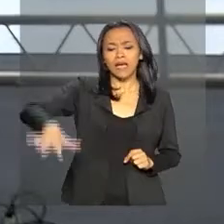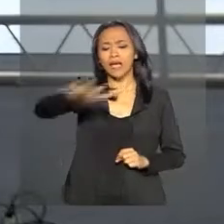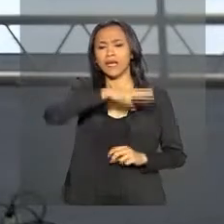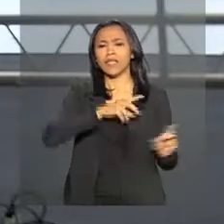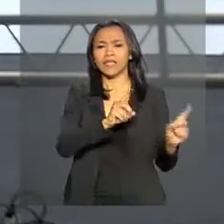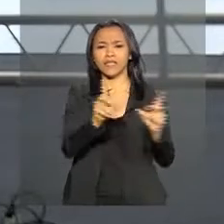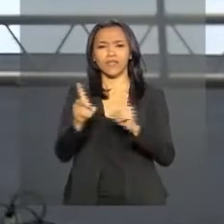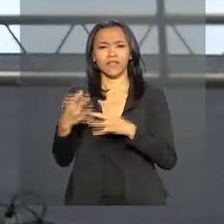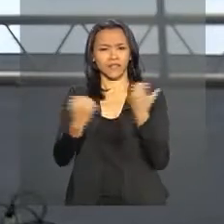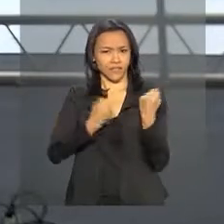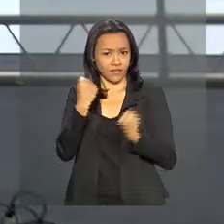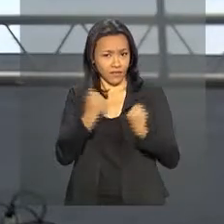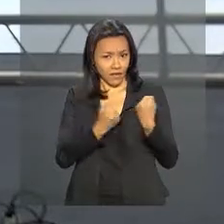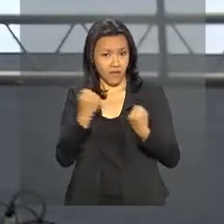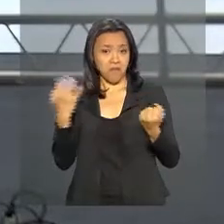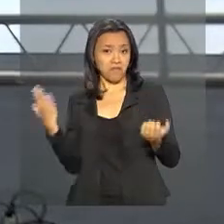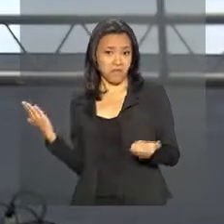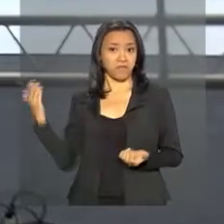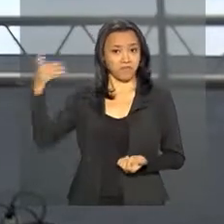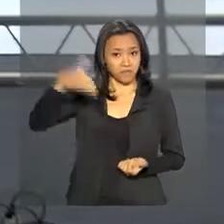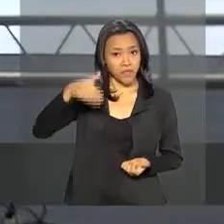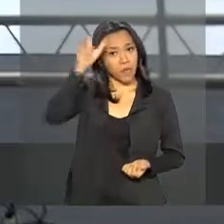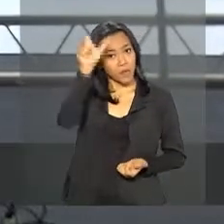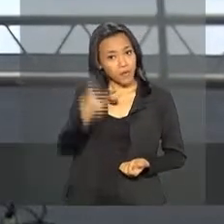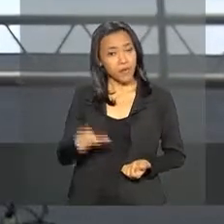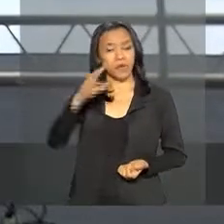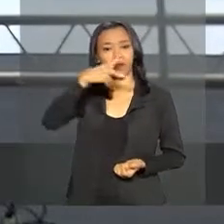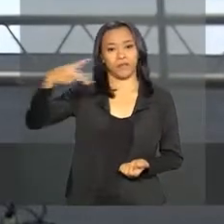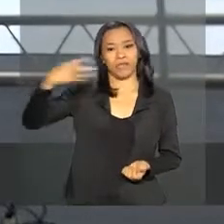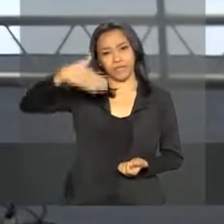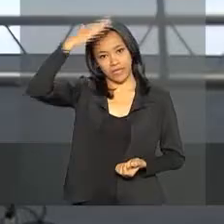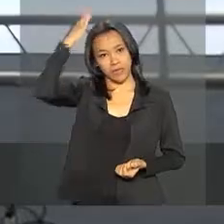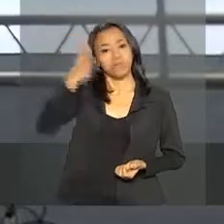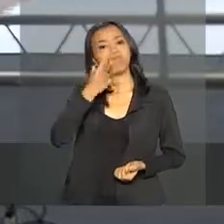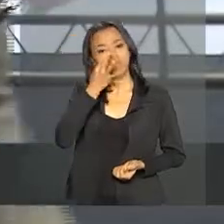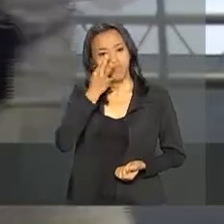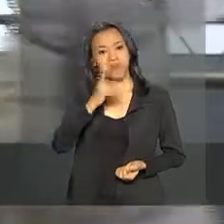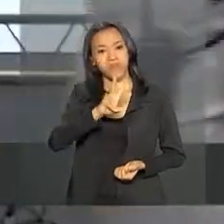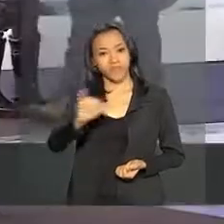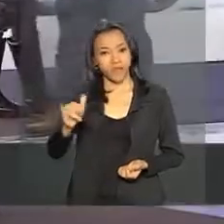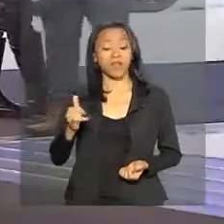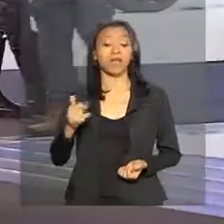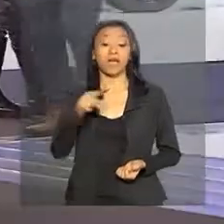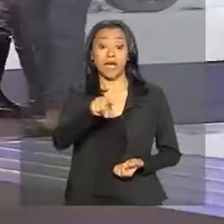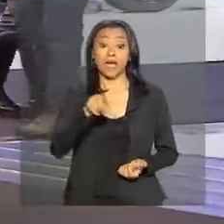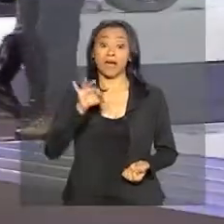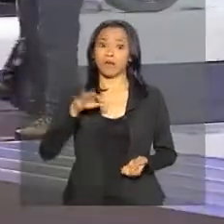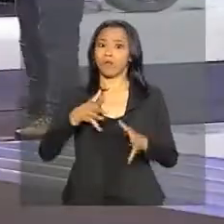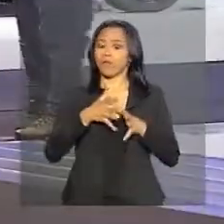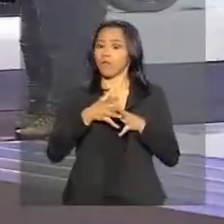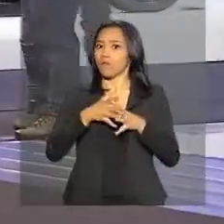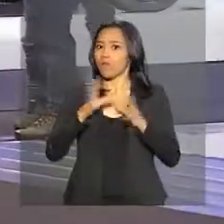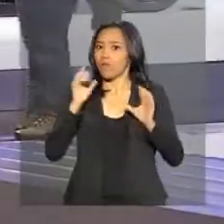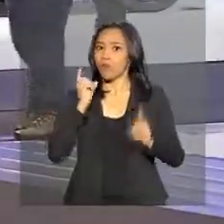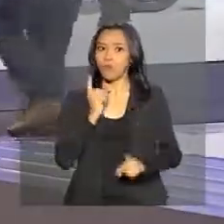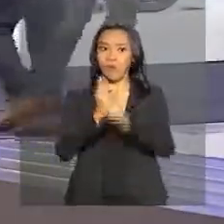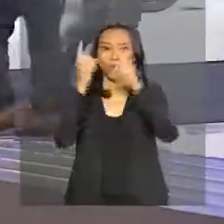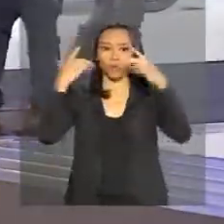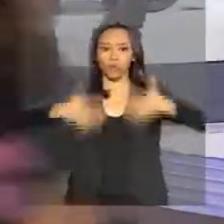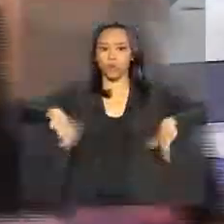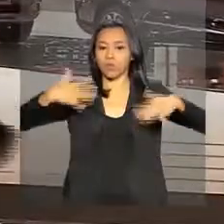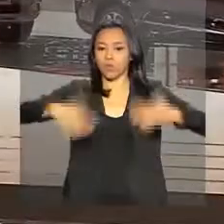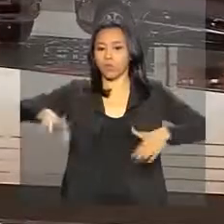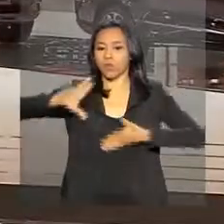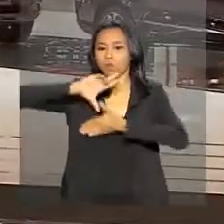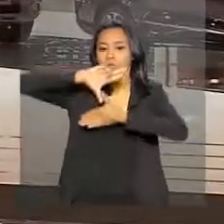Automóvel, que vai contar com a presença do presidente Michel Temer. Este é considerado o maior evento do setor na América Latina.